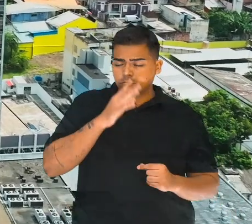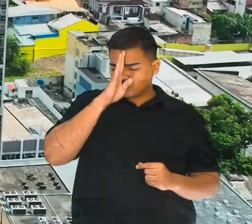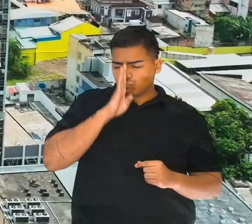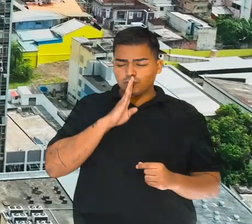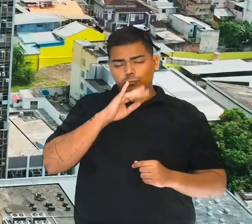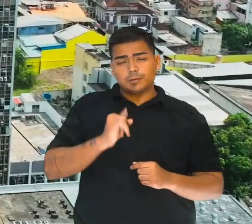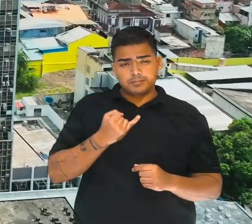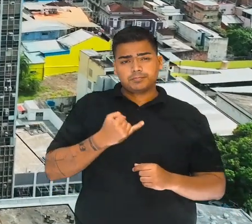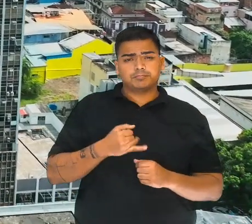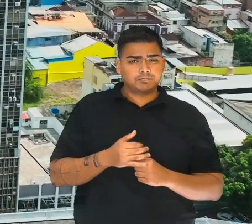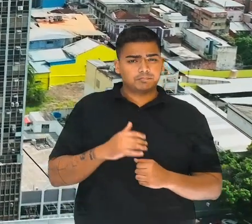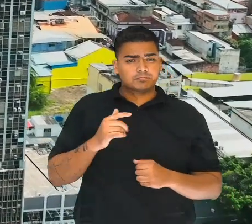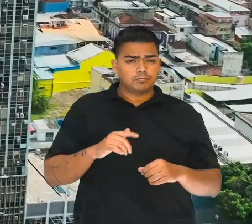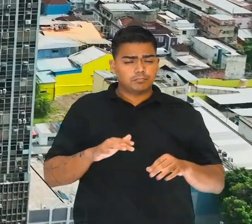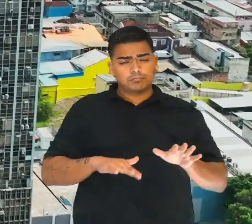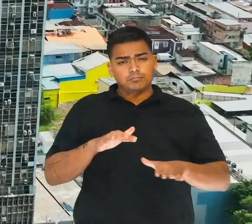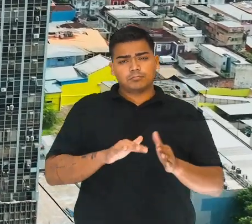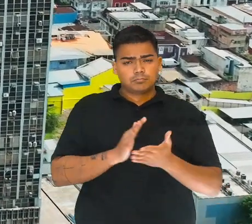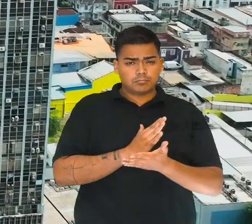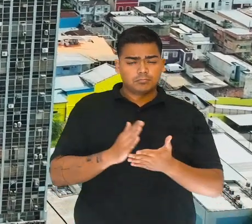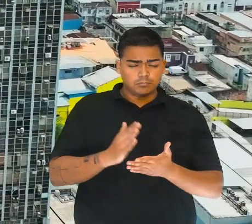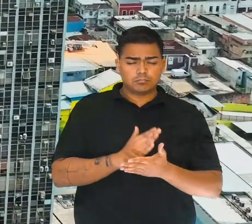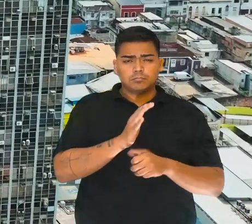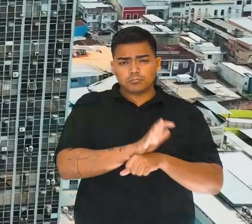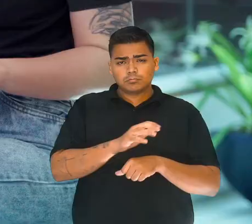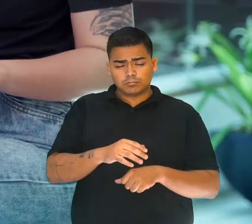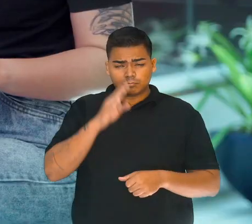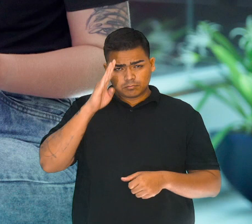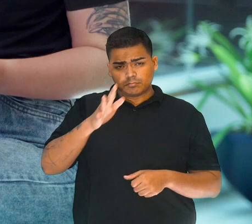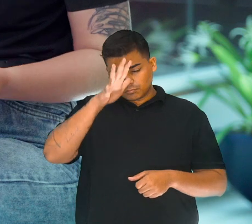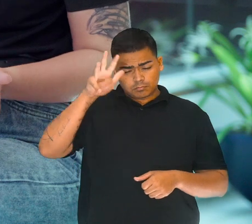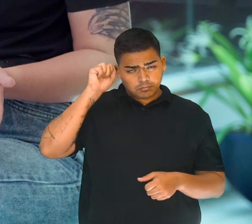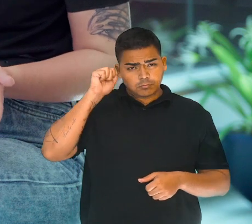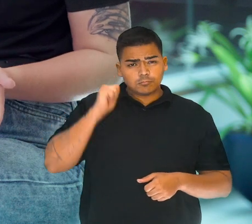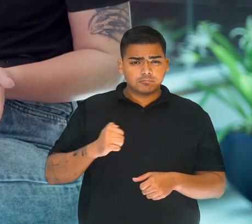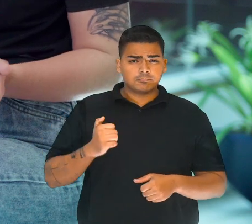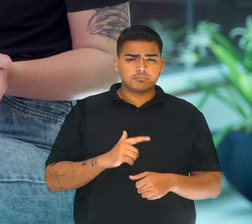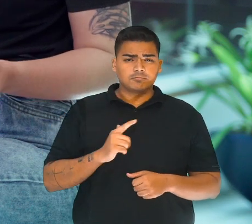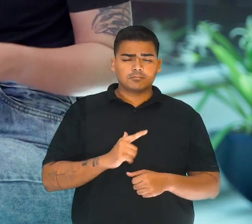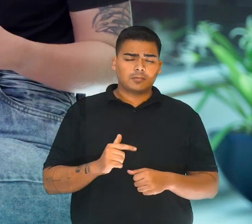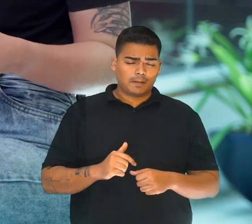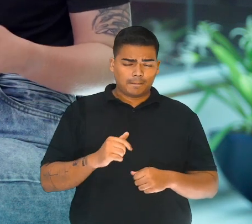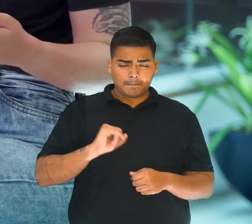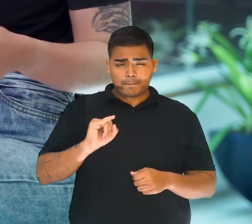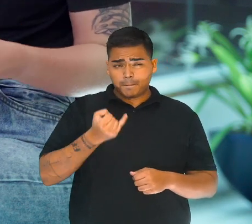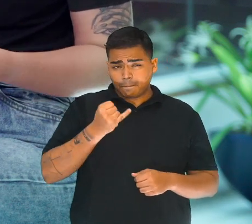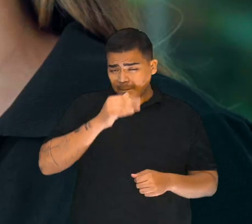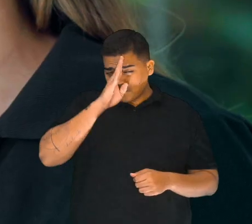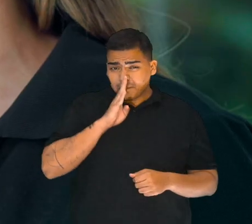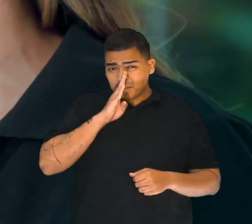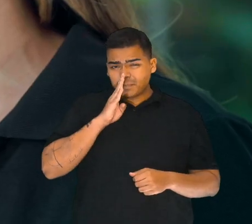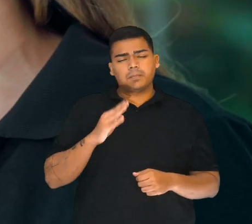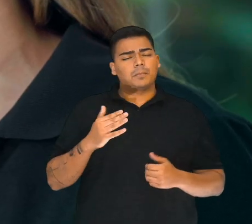algumas isenções fiscais estando em alguns estados, o Amazonas sendo um deles. E, em contrapartida com essas isenções, elas